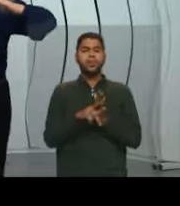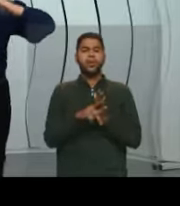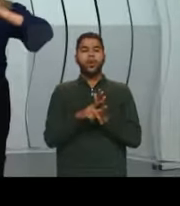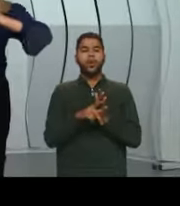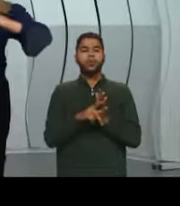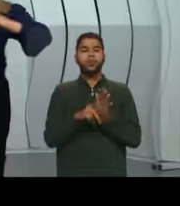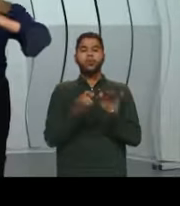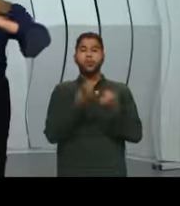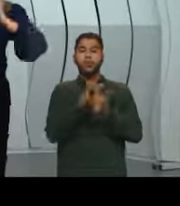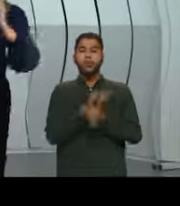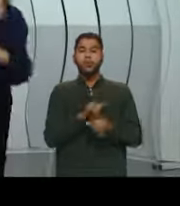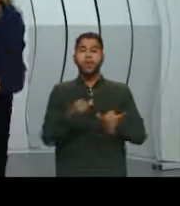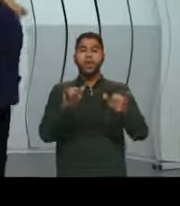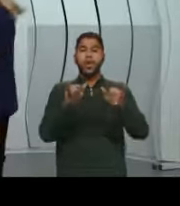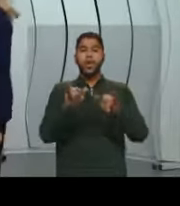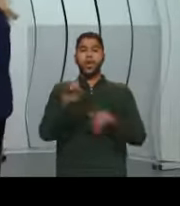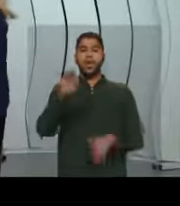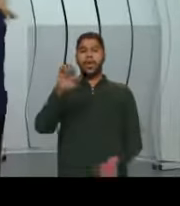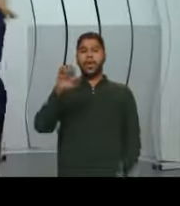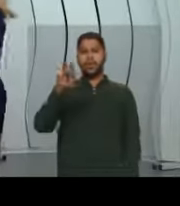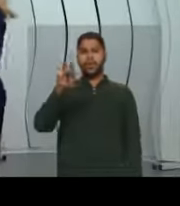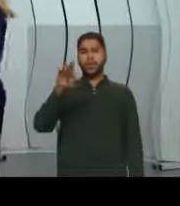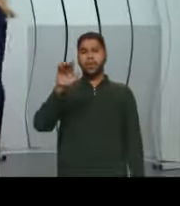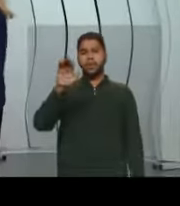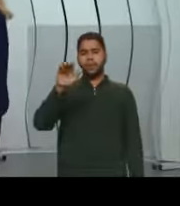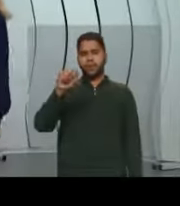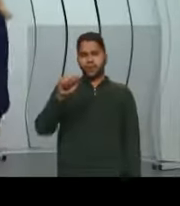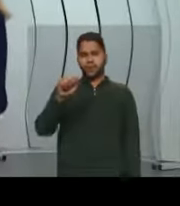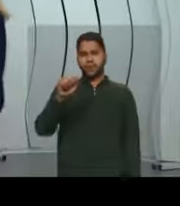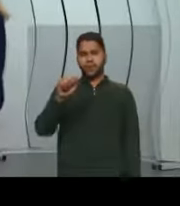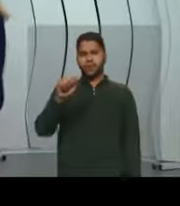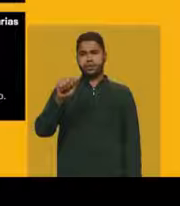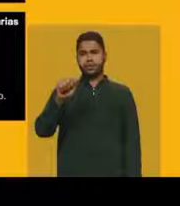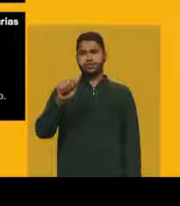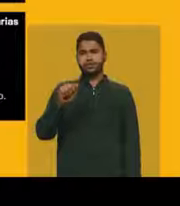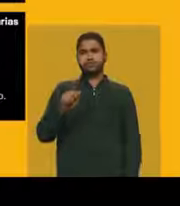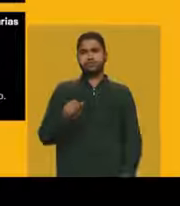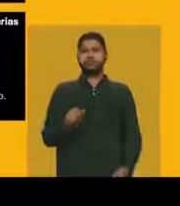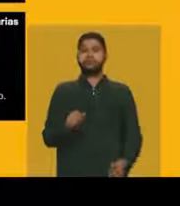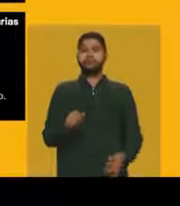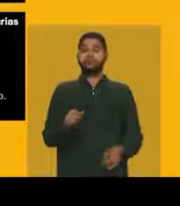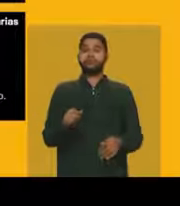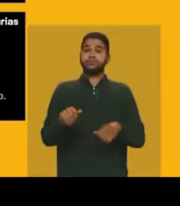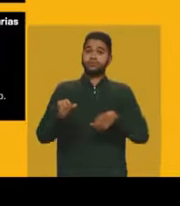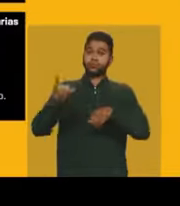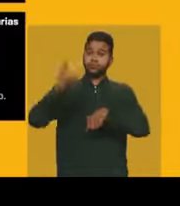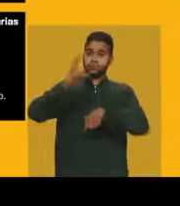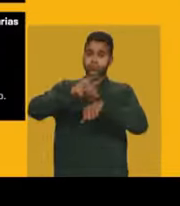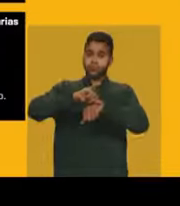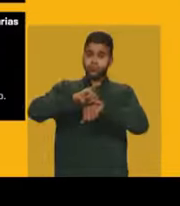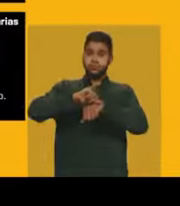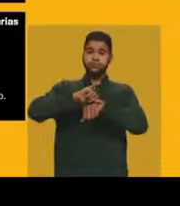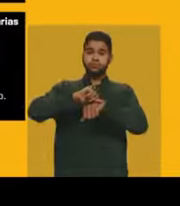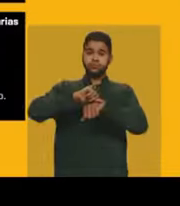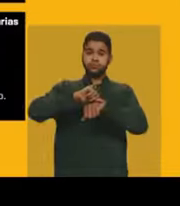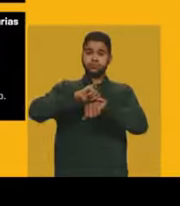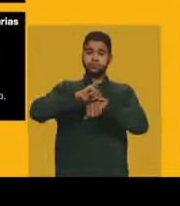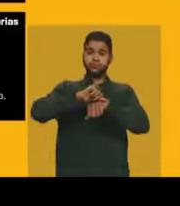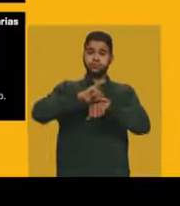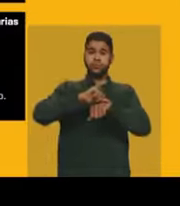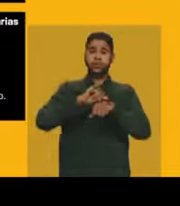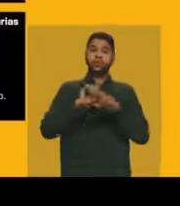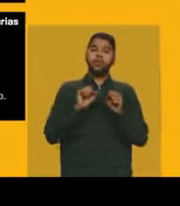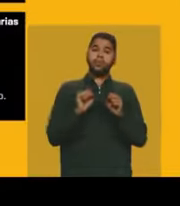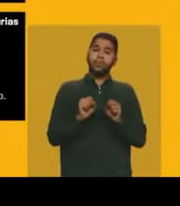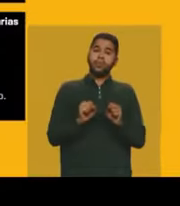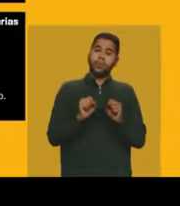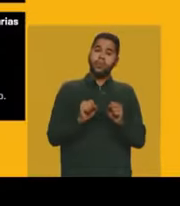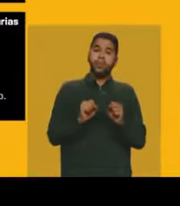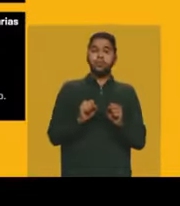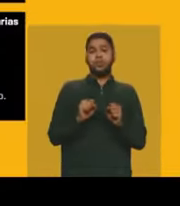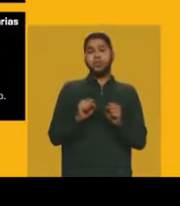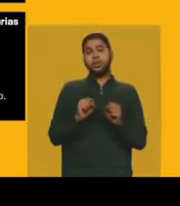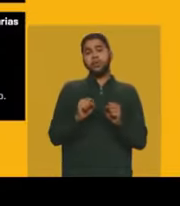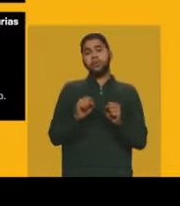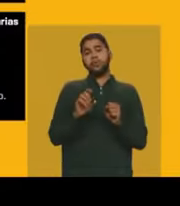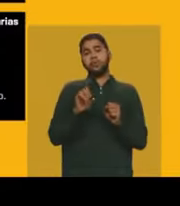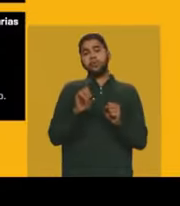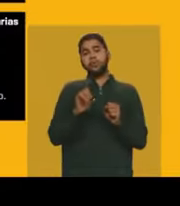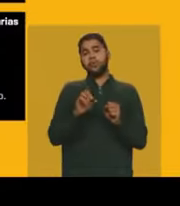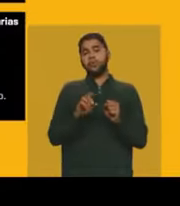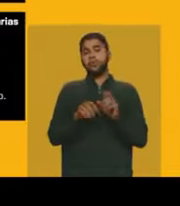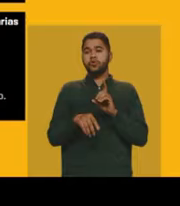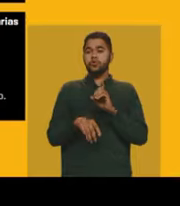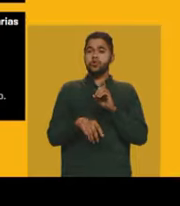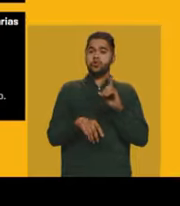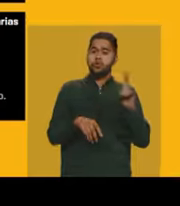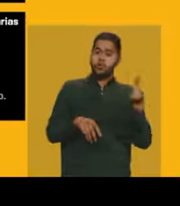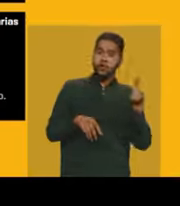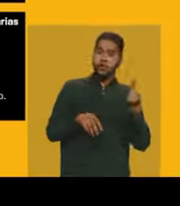é época, tá? Que ele aparece na parte superior do suporte, podendo estar à direita, à esquerda